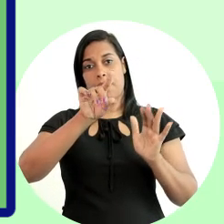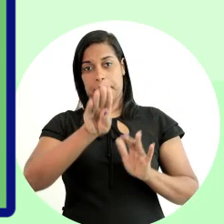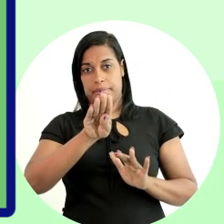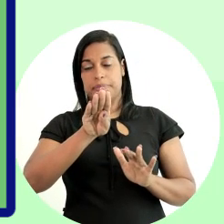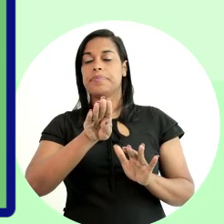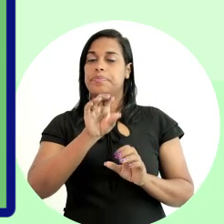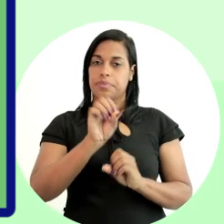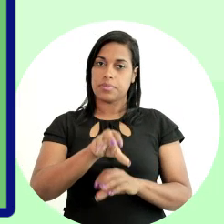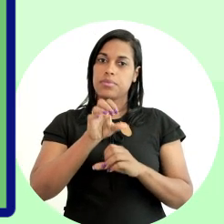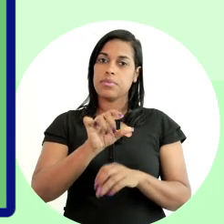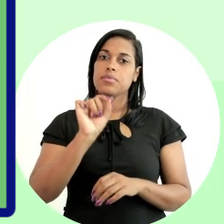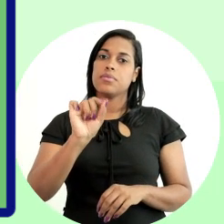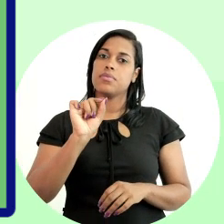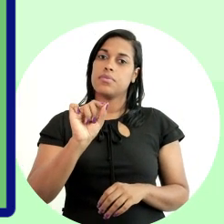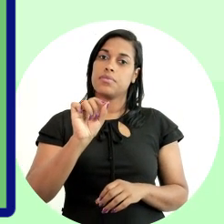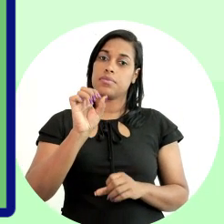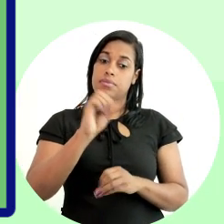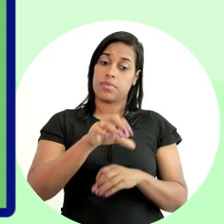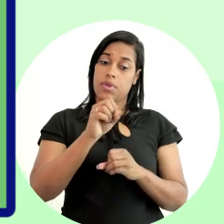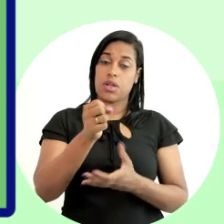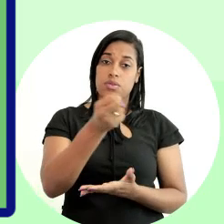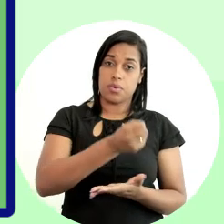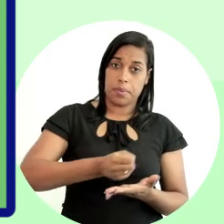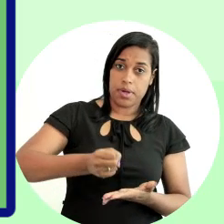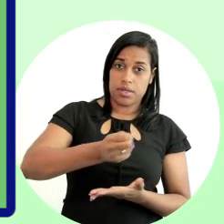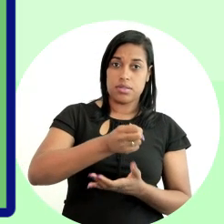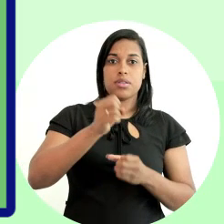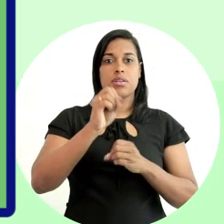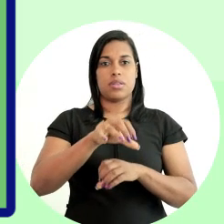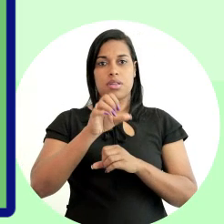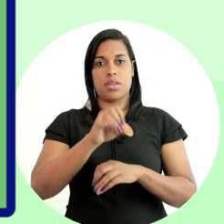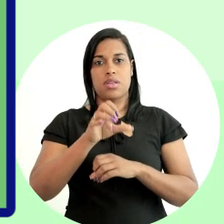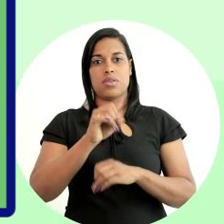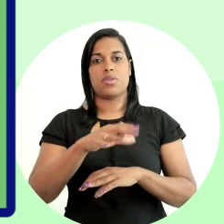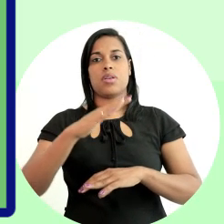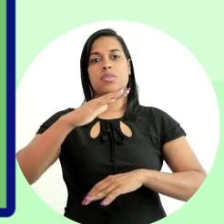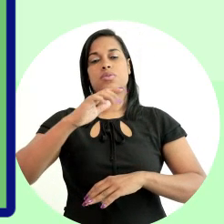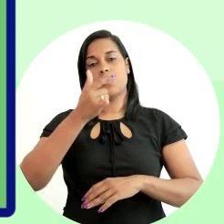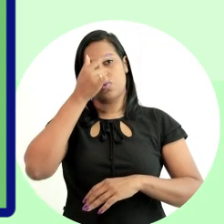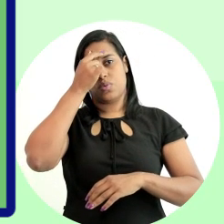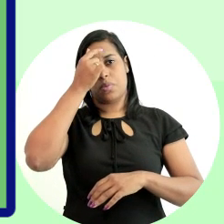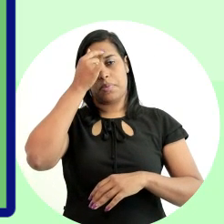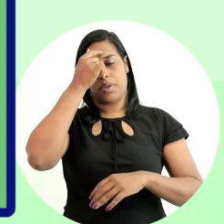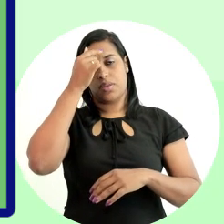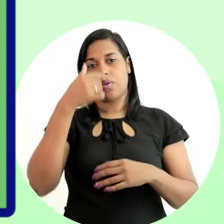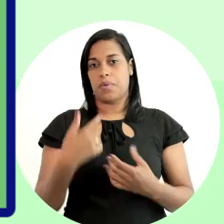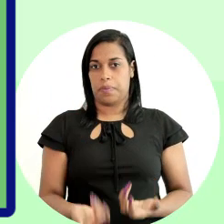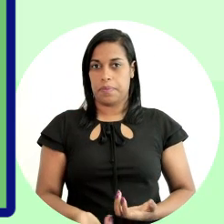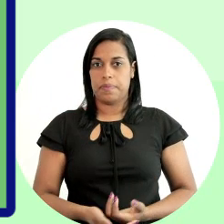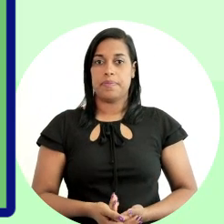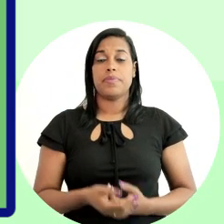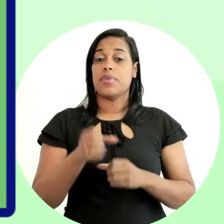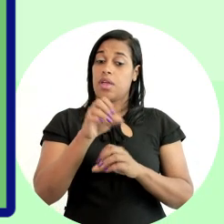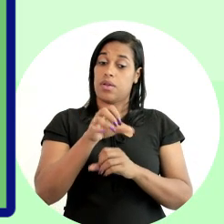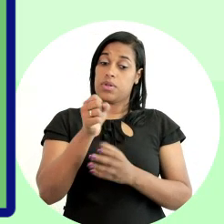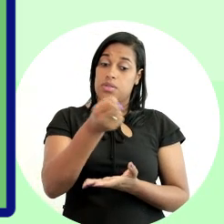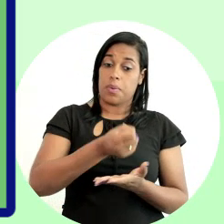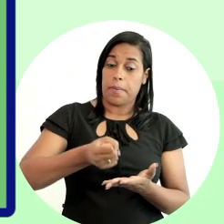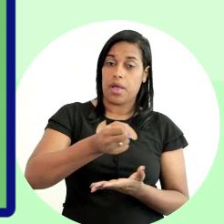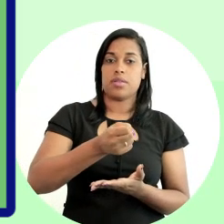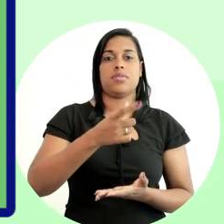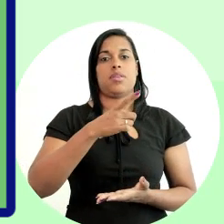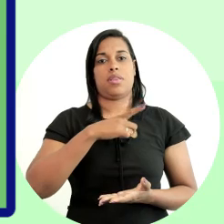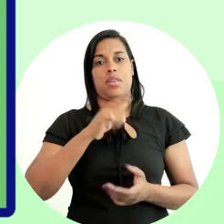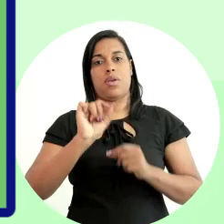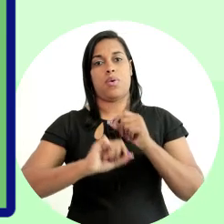e Bases da Educação, que é a educação básica e a educação superior. Na